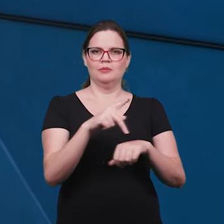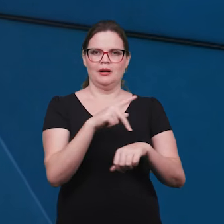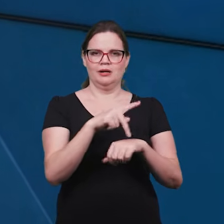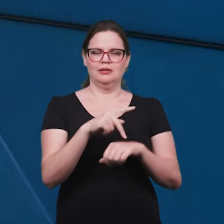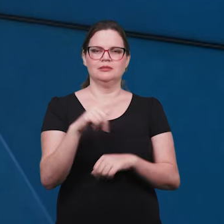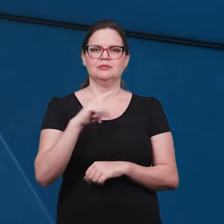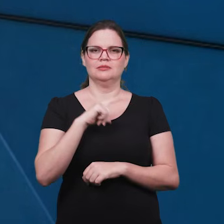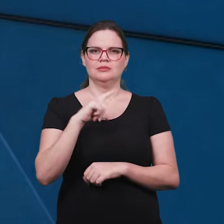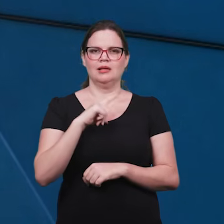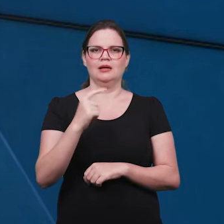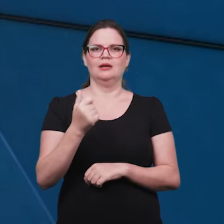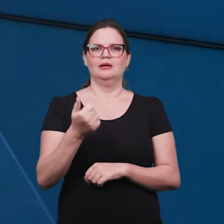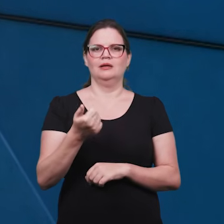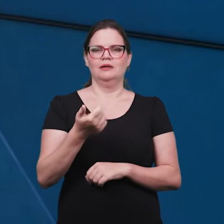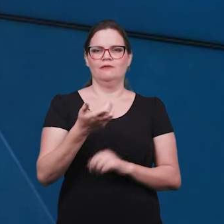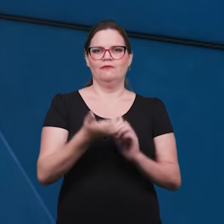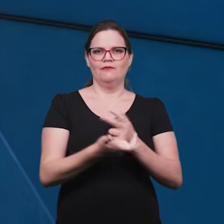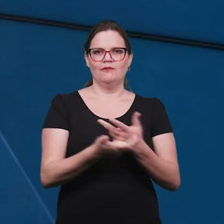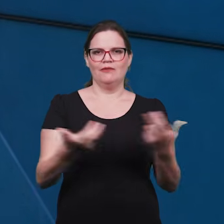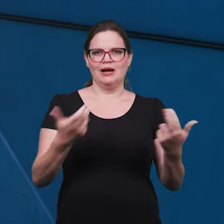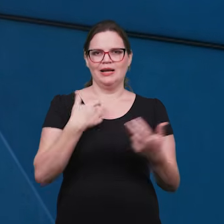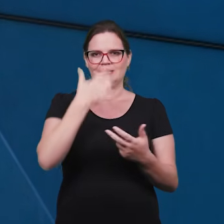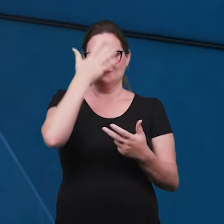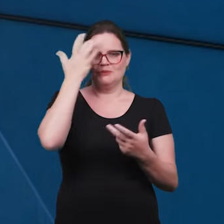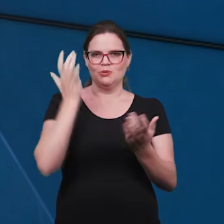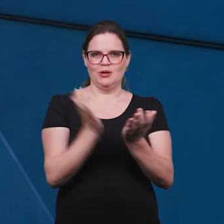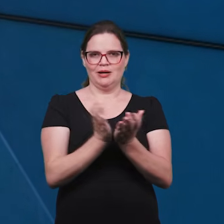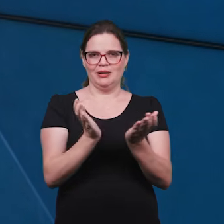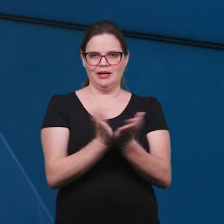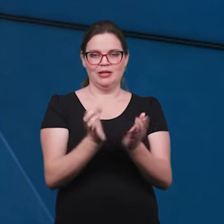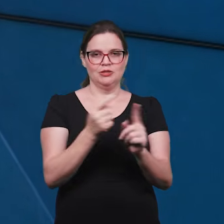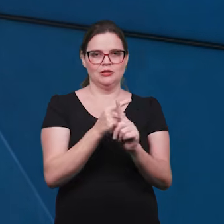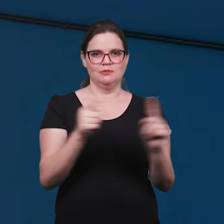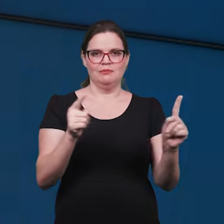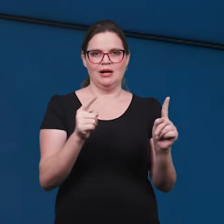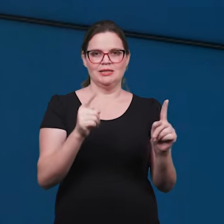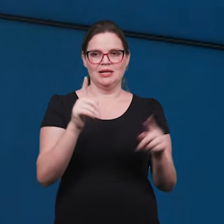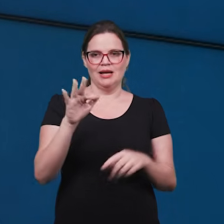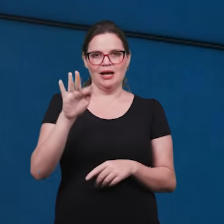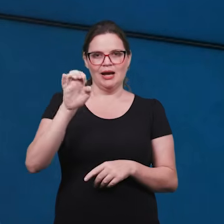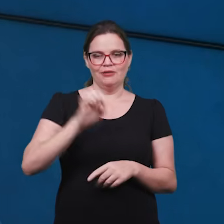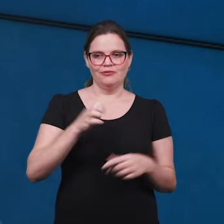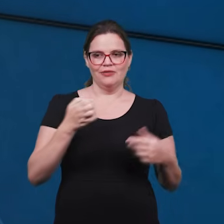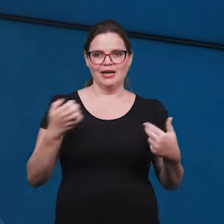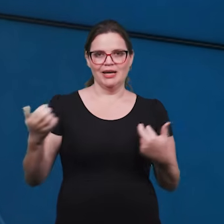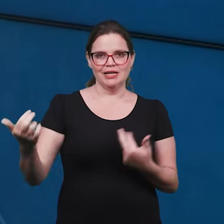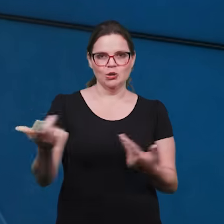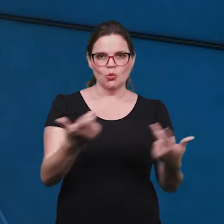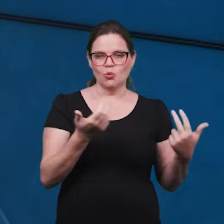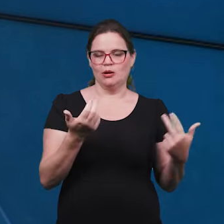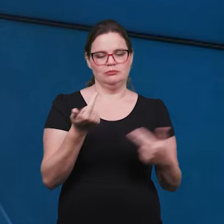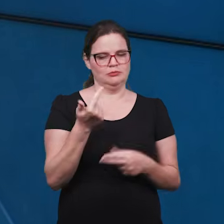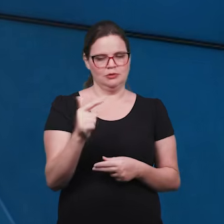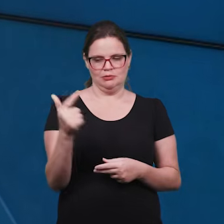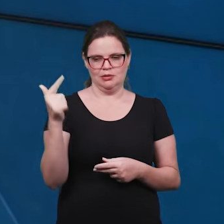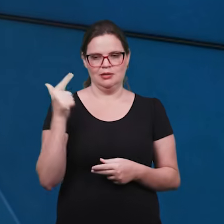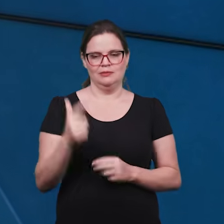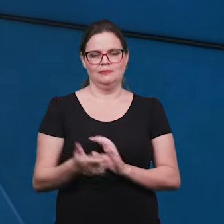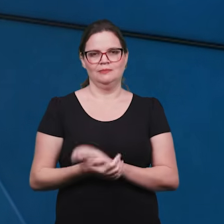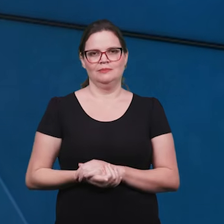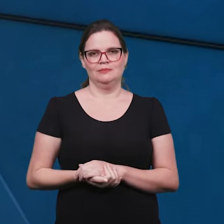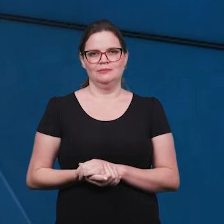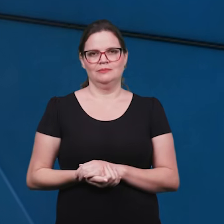país onde há muitos que se chamam crentes, mas nem todos têm a mesma fé que você